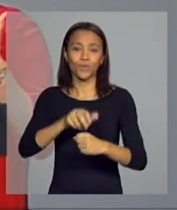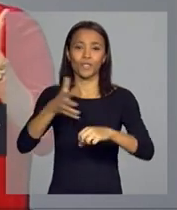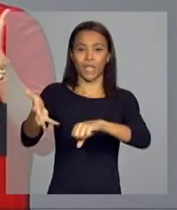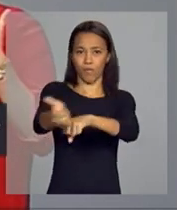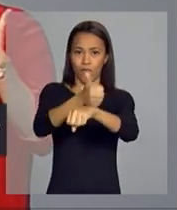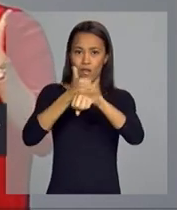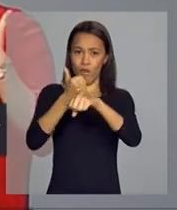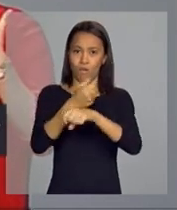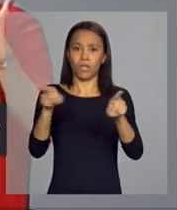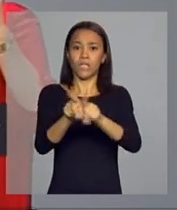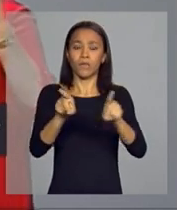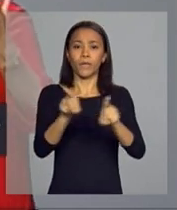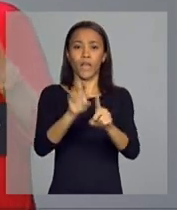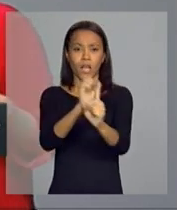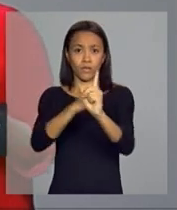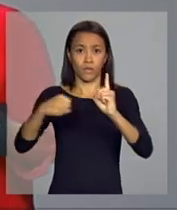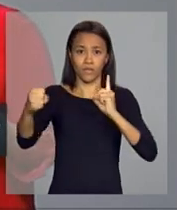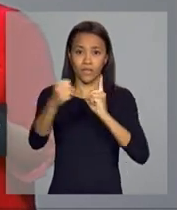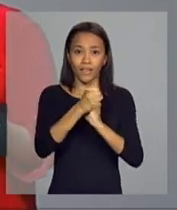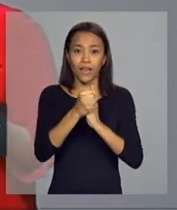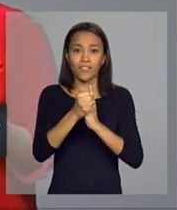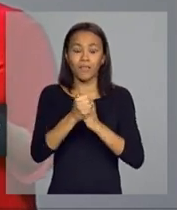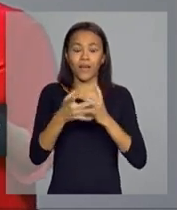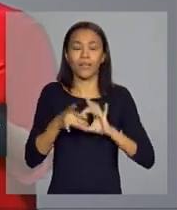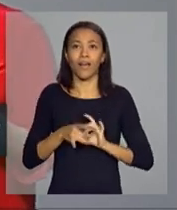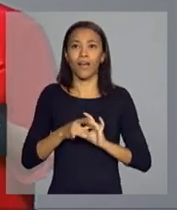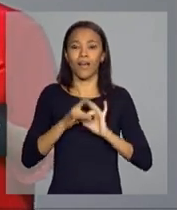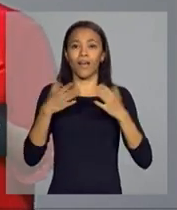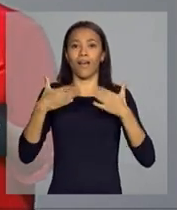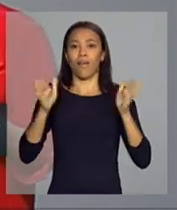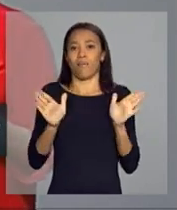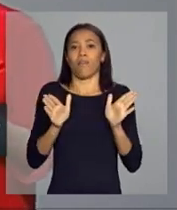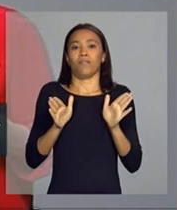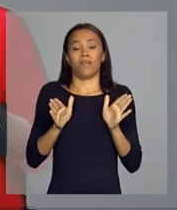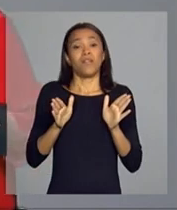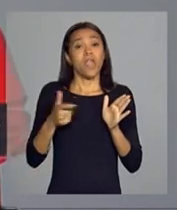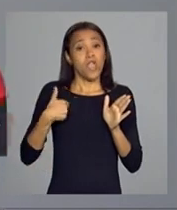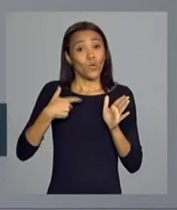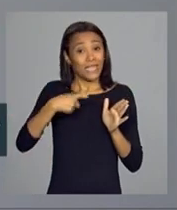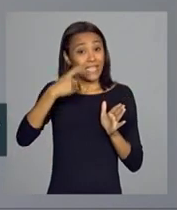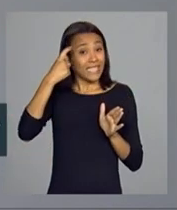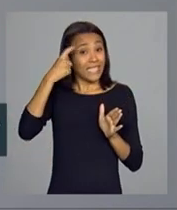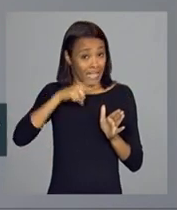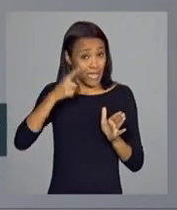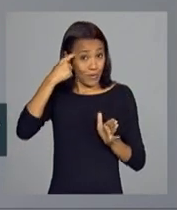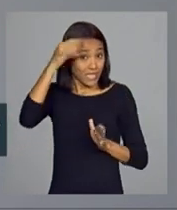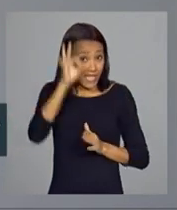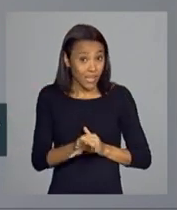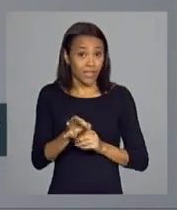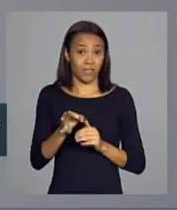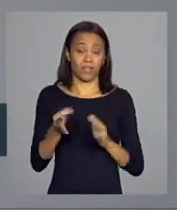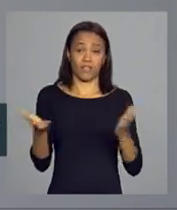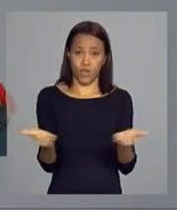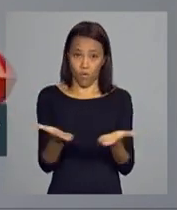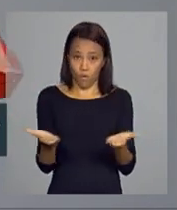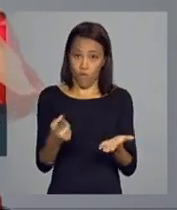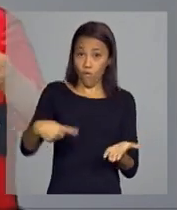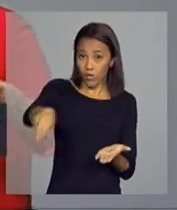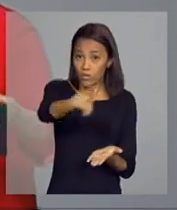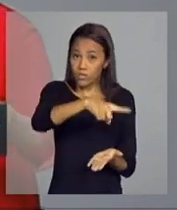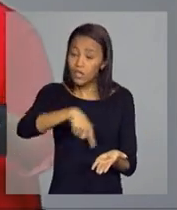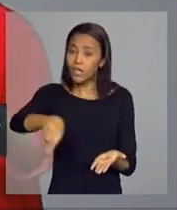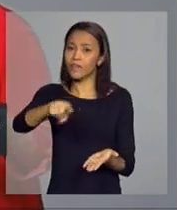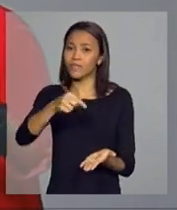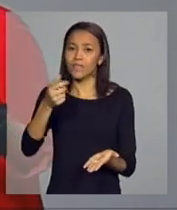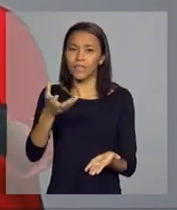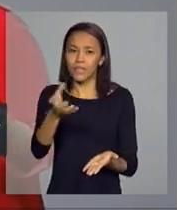a sociedade ser mais aberta. Eu tenho certeza que hoje vocês cada vez